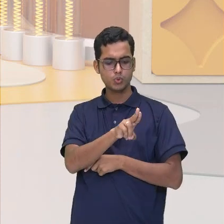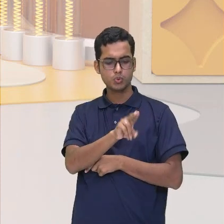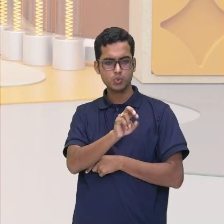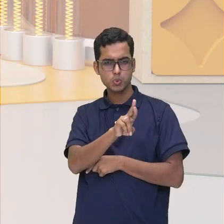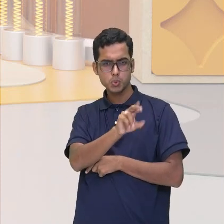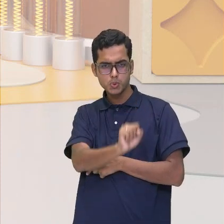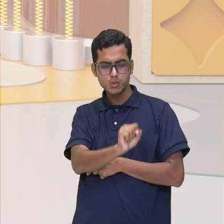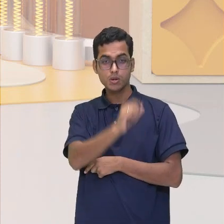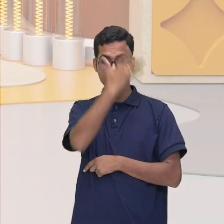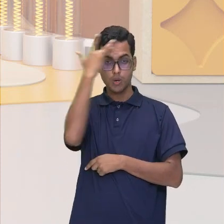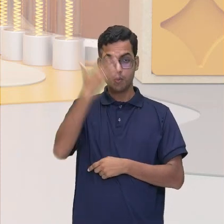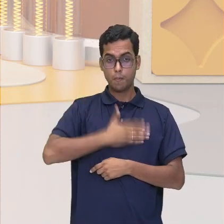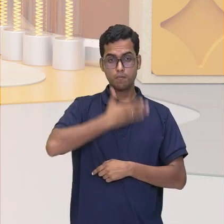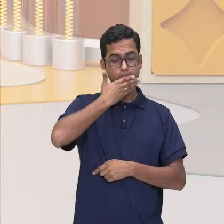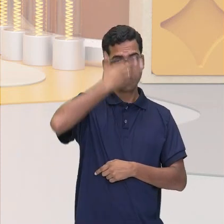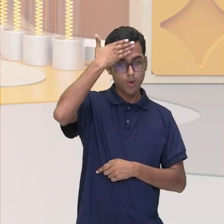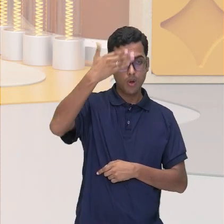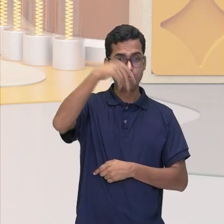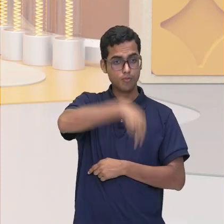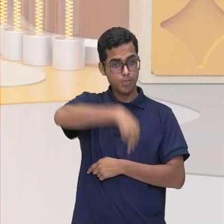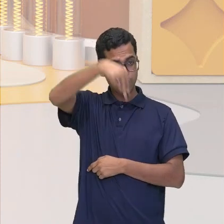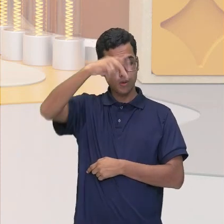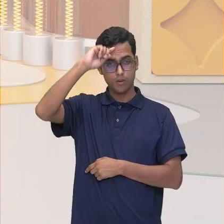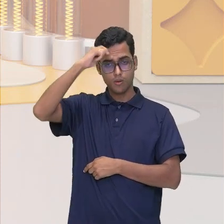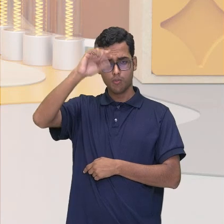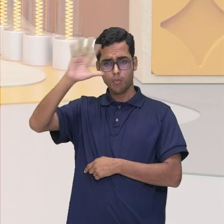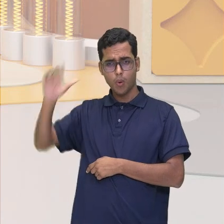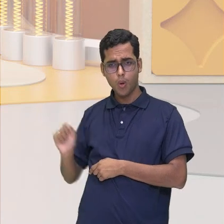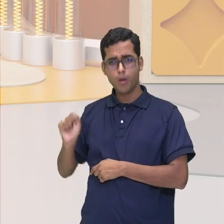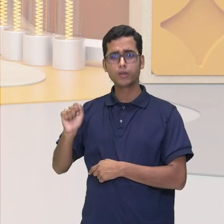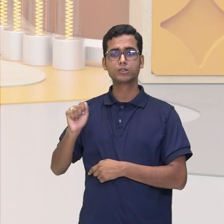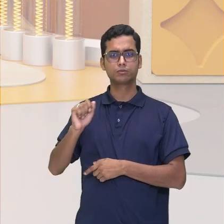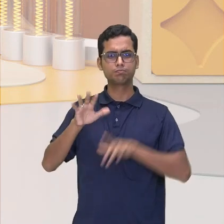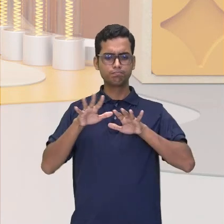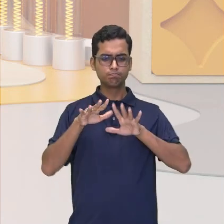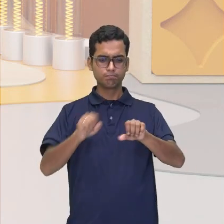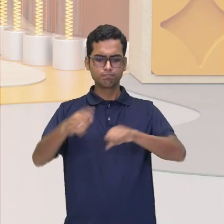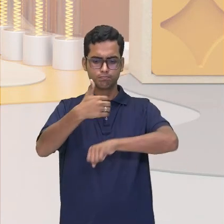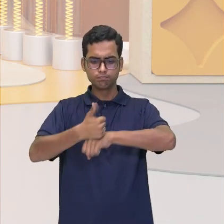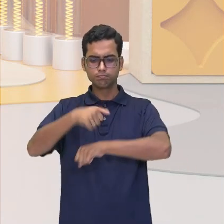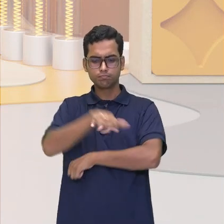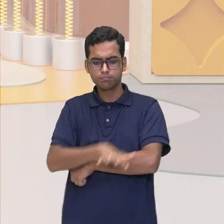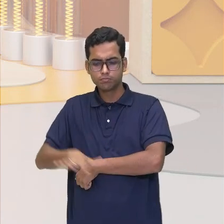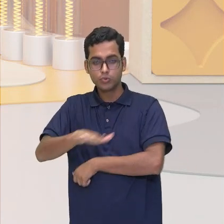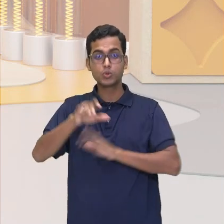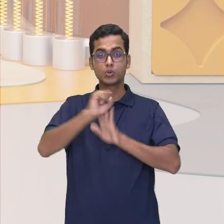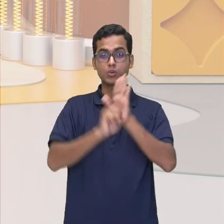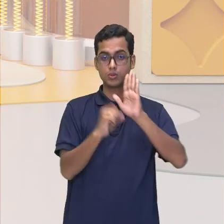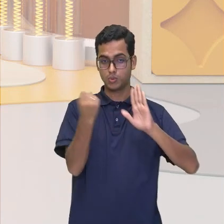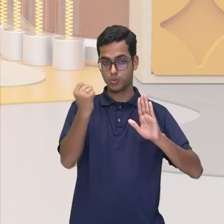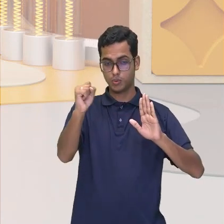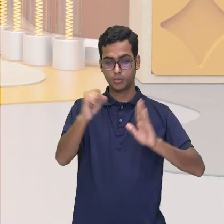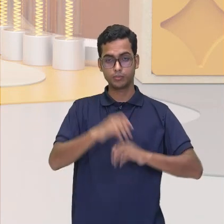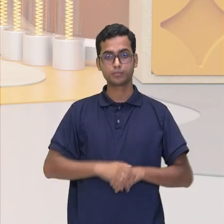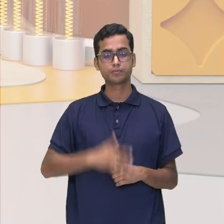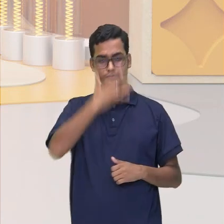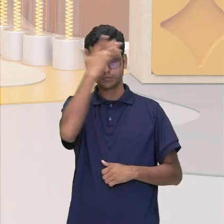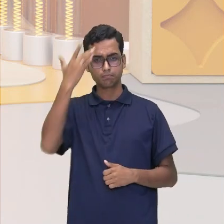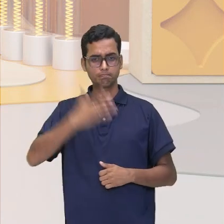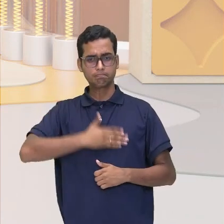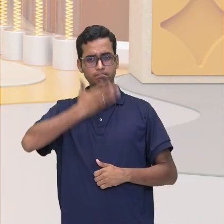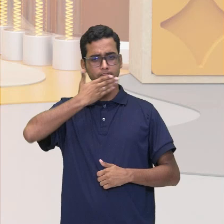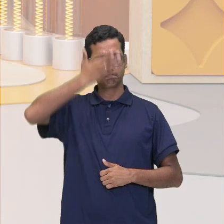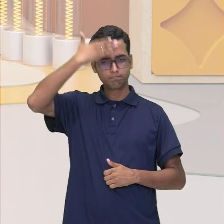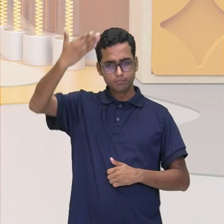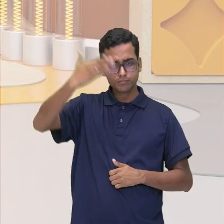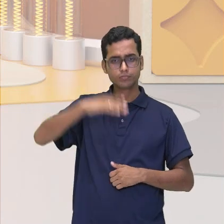África, que haviam ocupado a região no século VIII. Então, os mouros, que eram ali os muçulmanos que